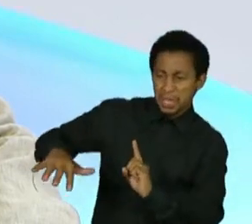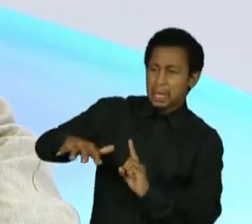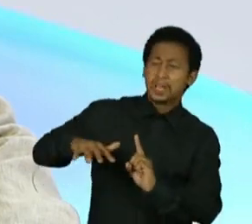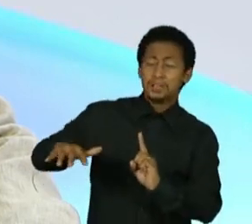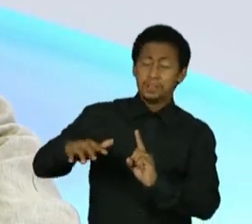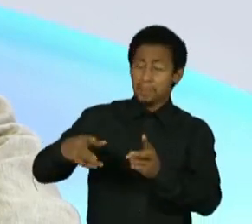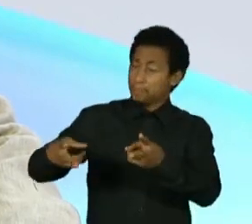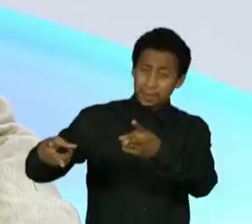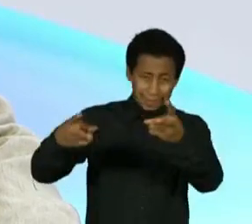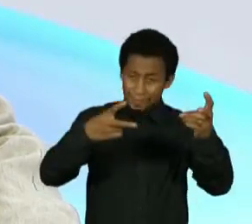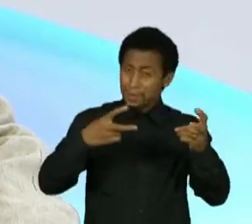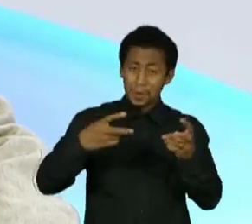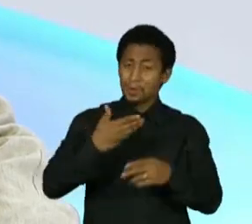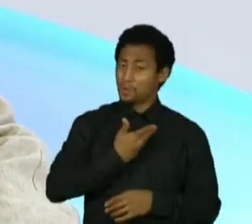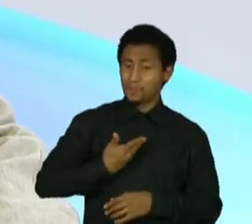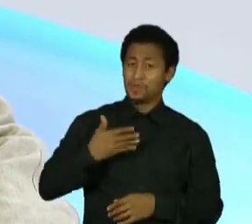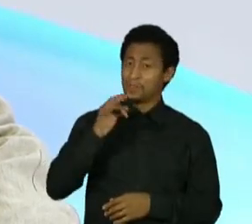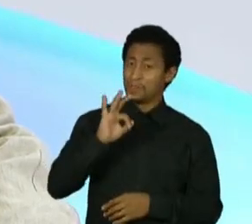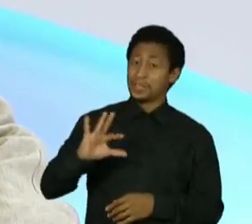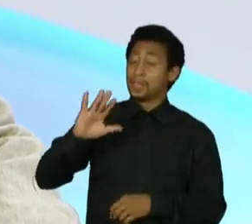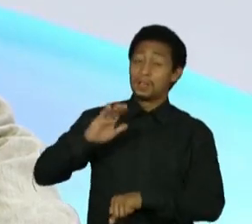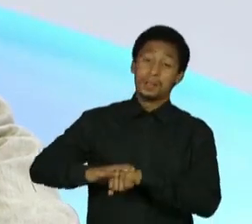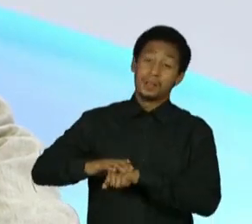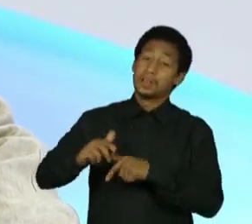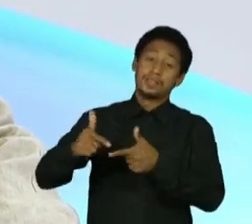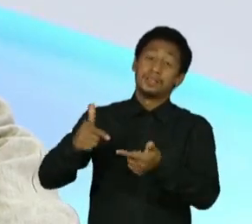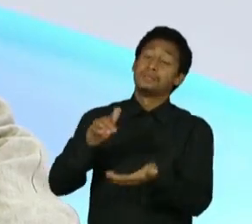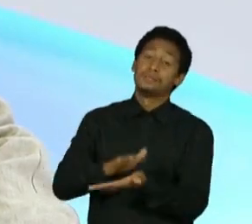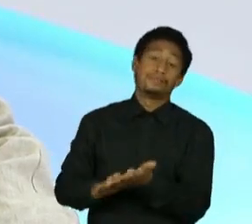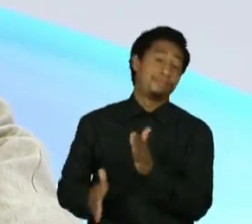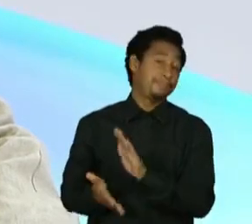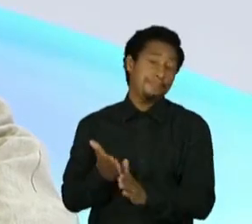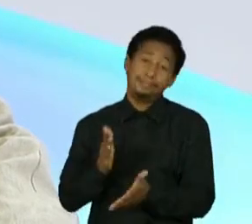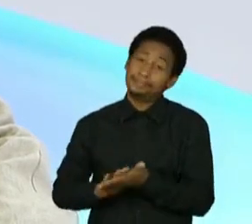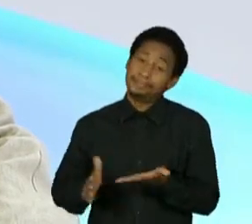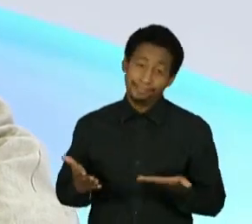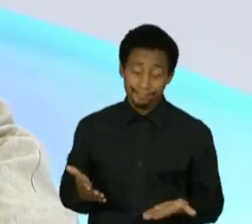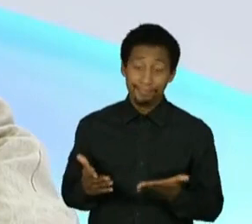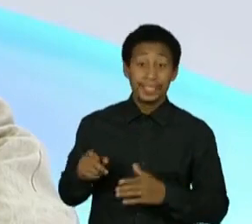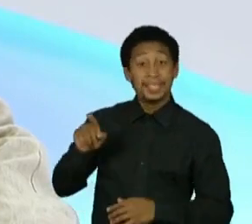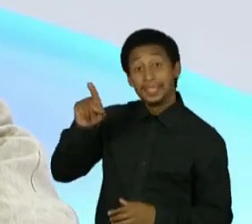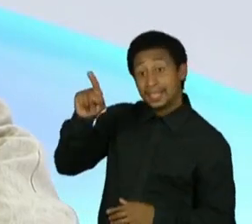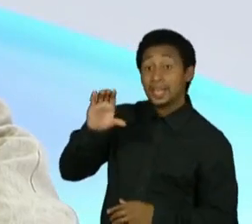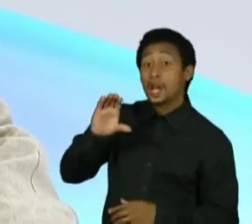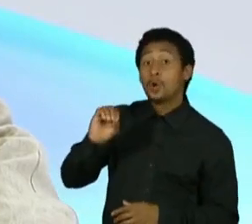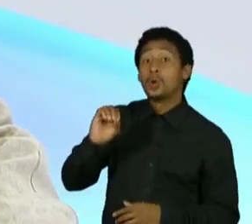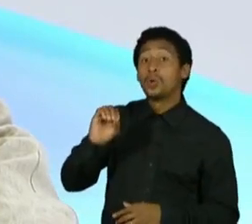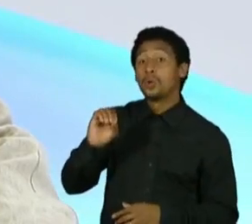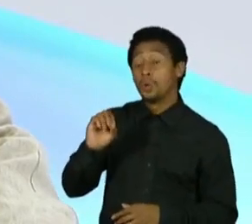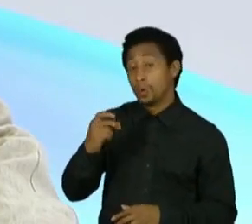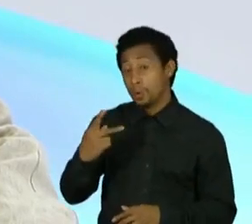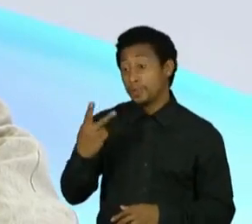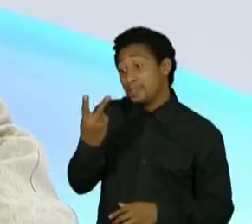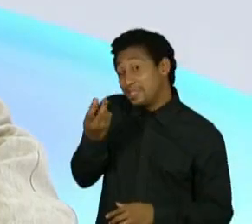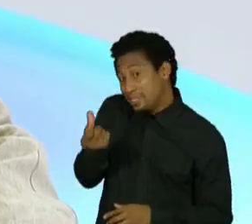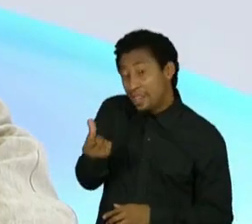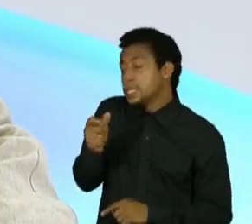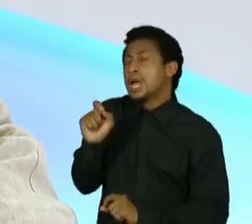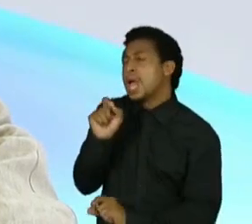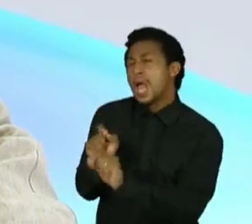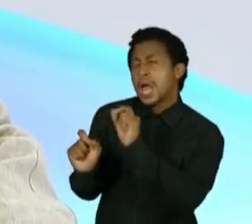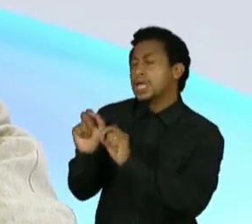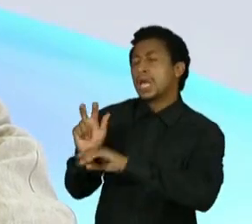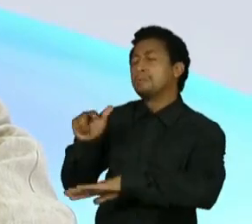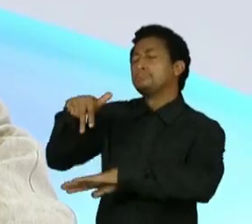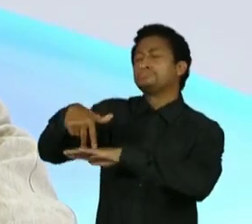do Estado veja quem é que falou pelo país a copy 26 não foi o representante do Governo